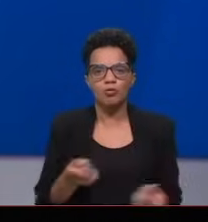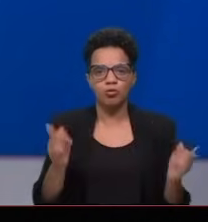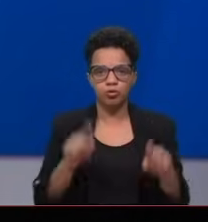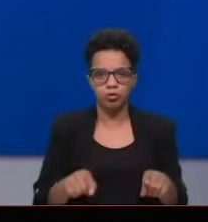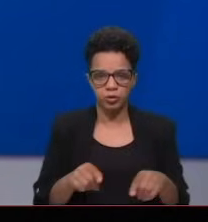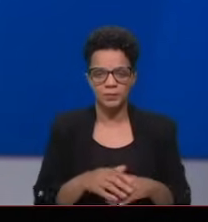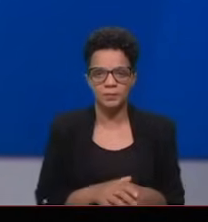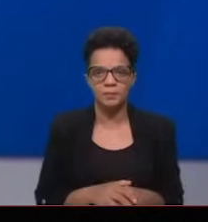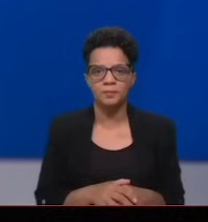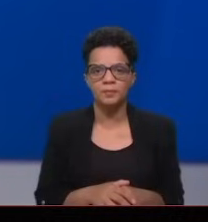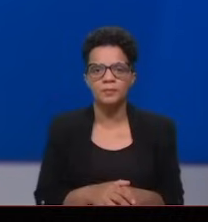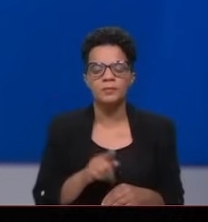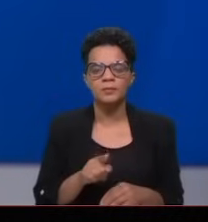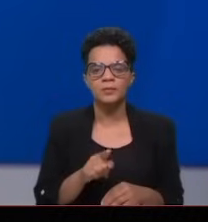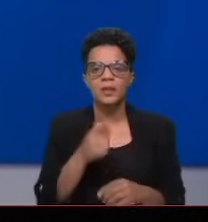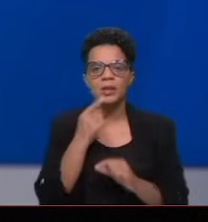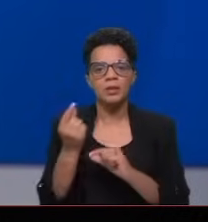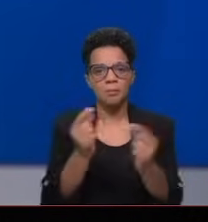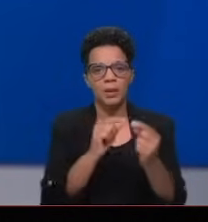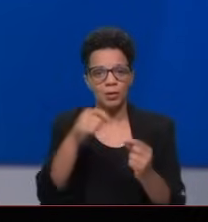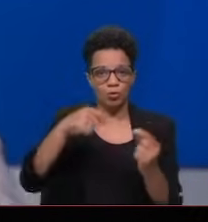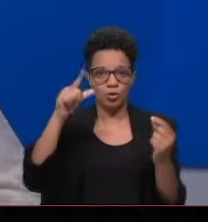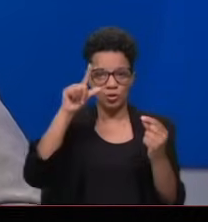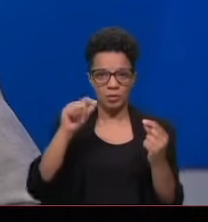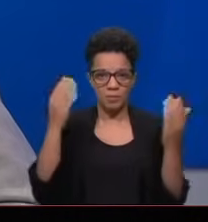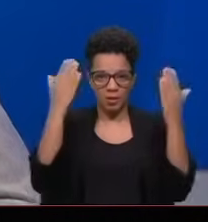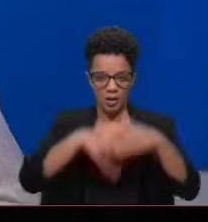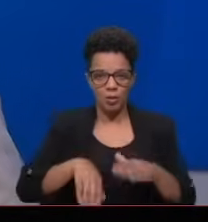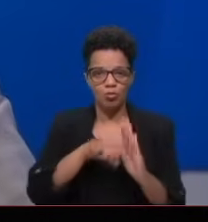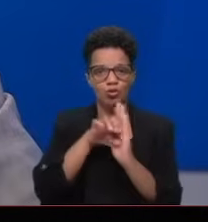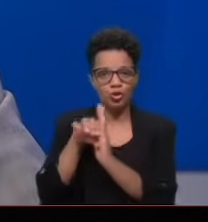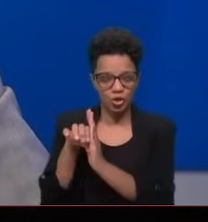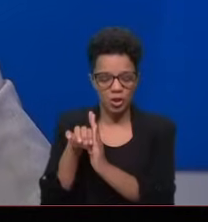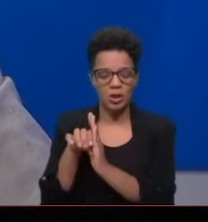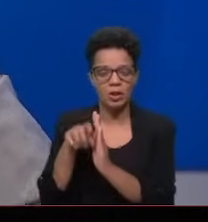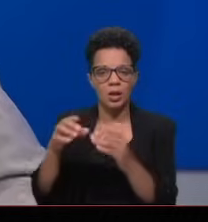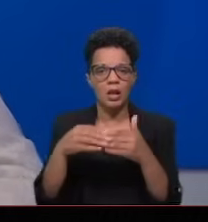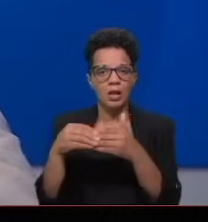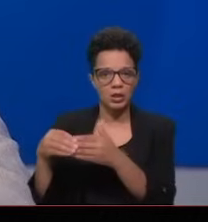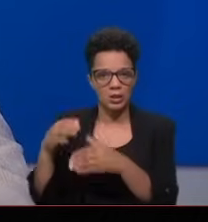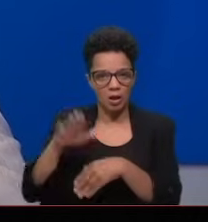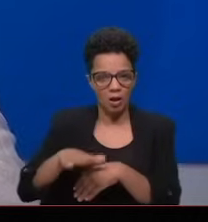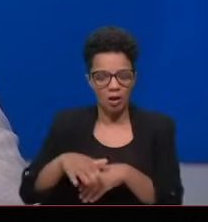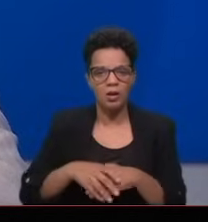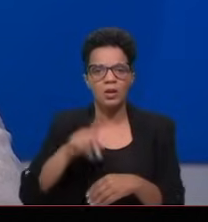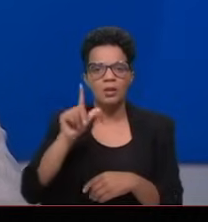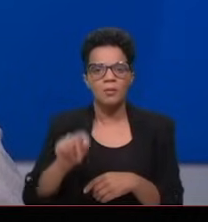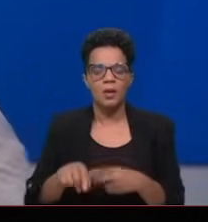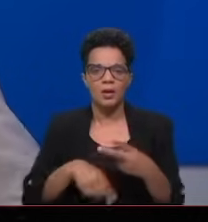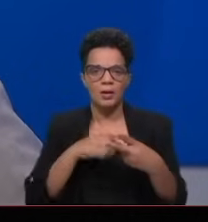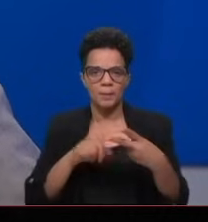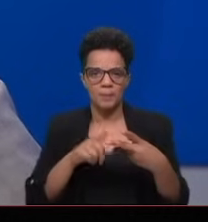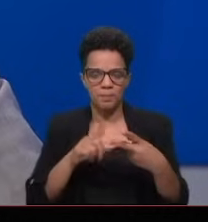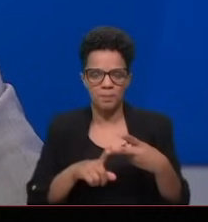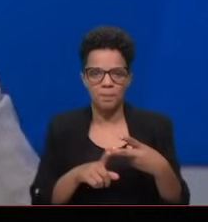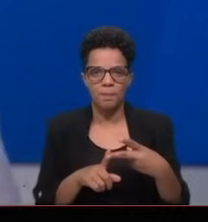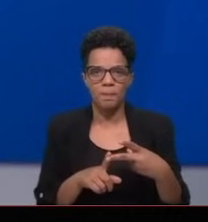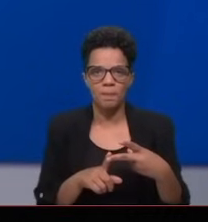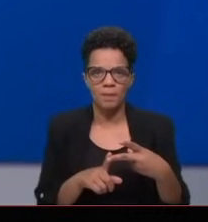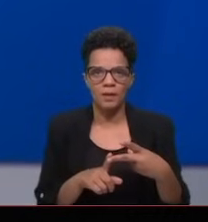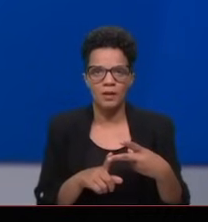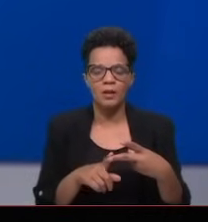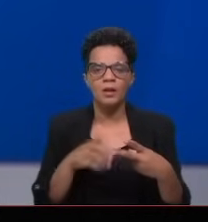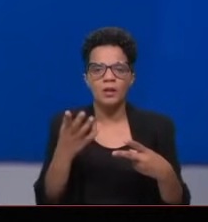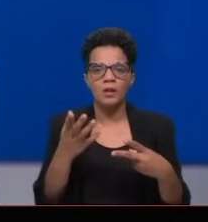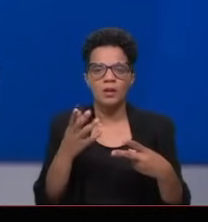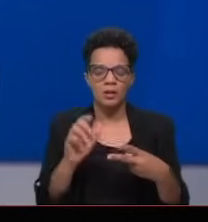um dos que vão estar Ness debate está aqui esta noite António T Correia o cabeça de lista do Chega mas vão estar neste estúdio comigo também o Sebastião